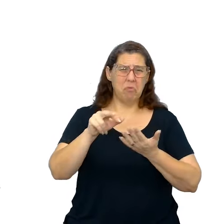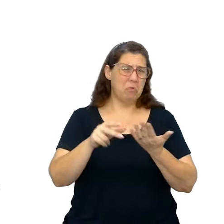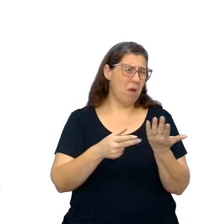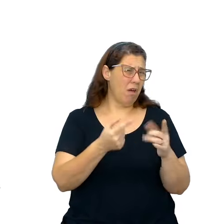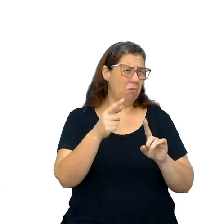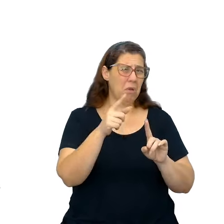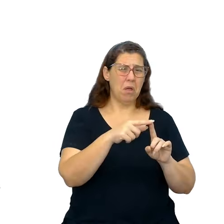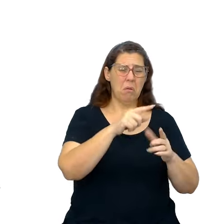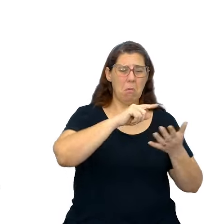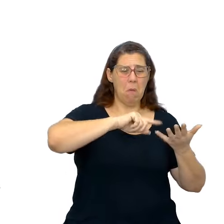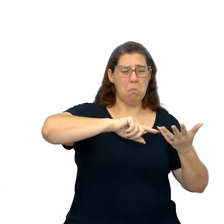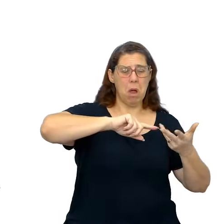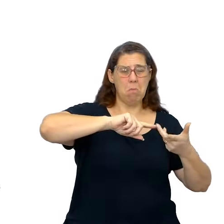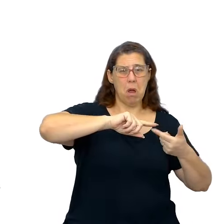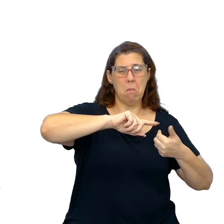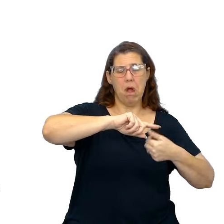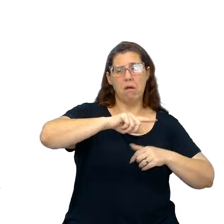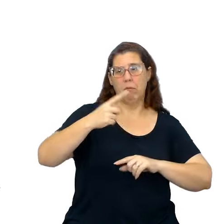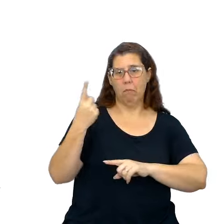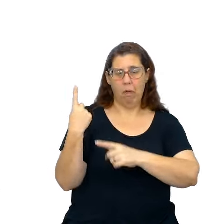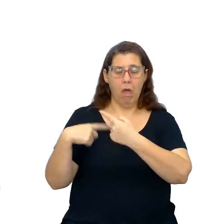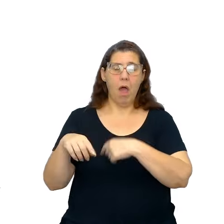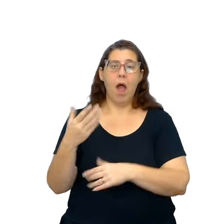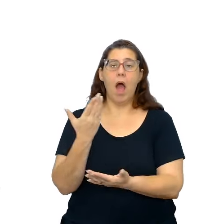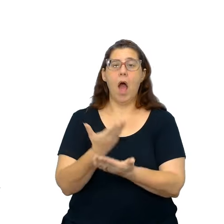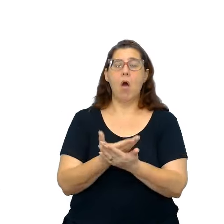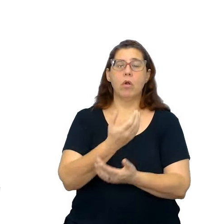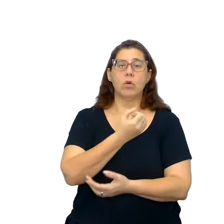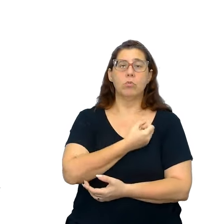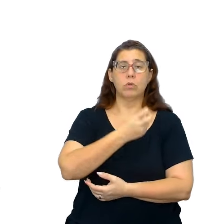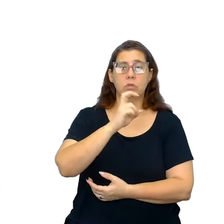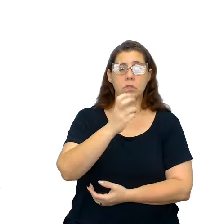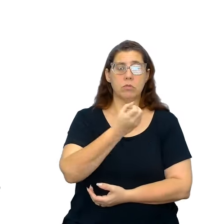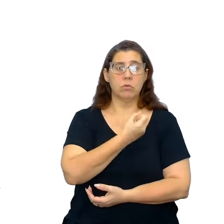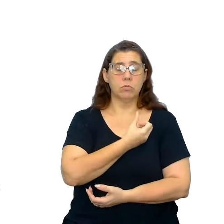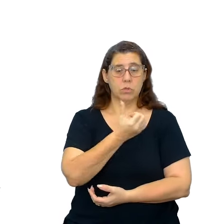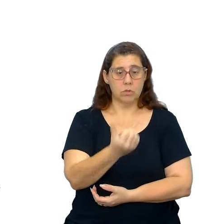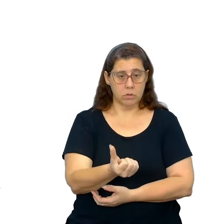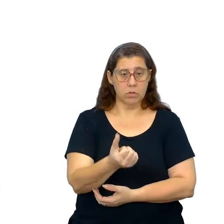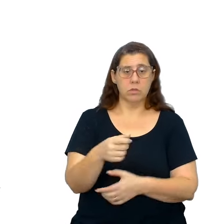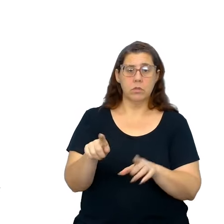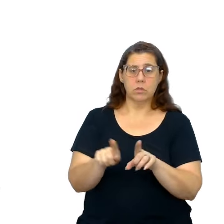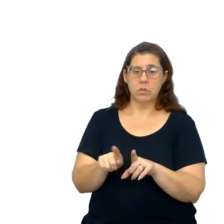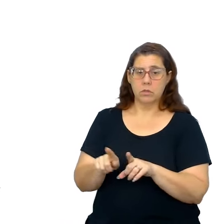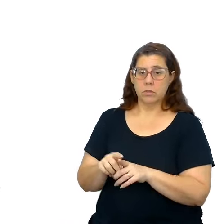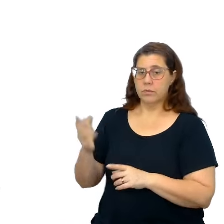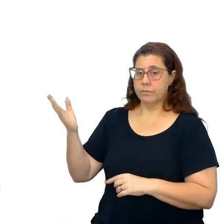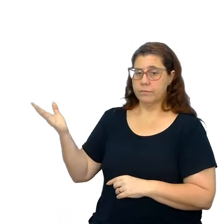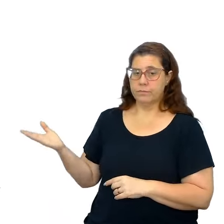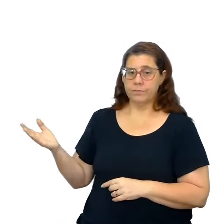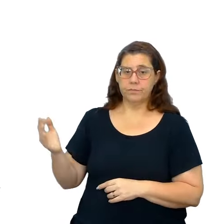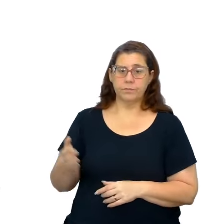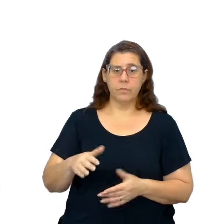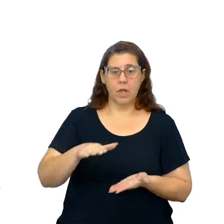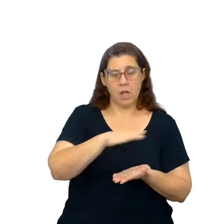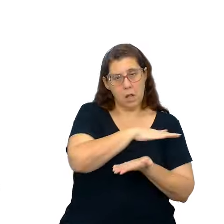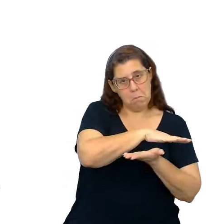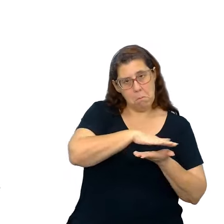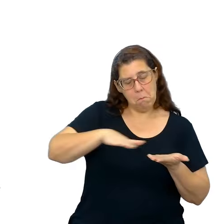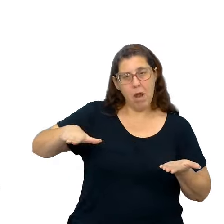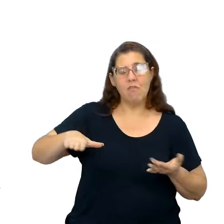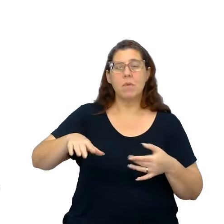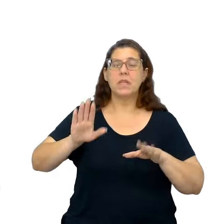conceitual bem legal e vai avançando. Nas aulas 5 e 6 ele fala sobre os polígonos regulares na pavimentação, aí já entra em